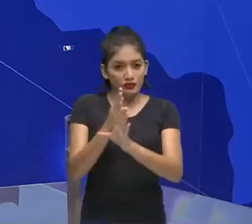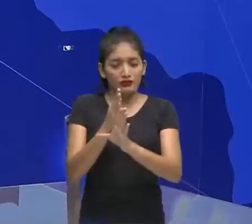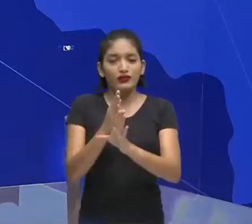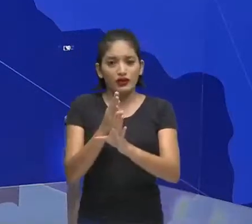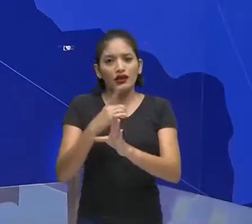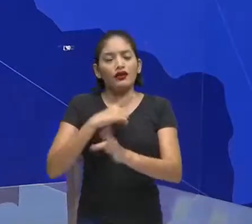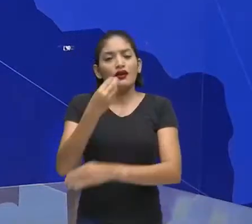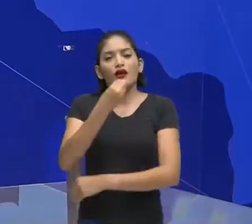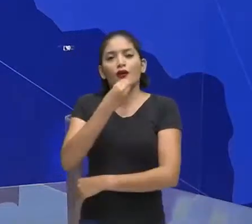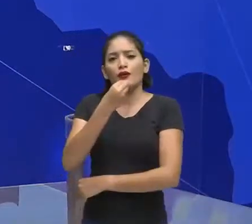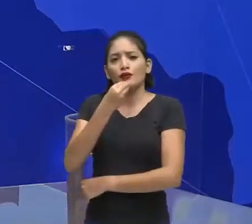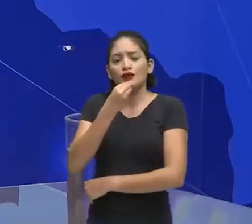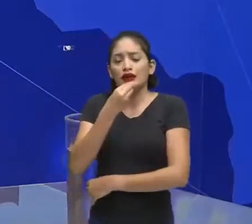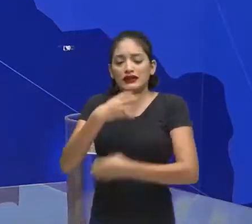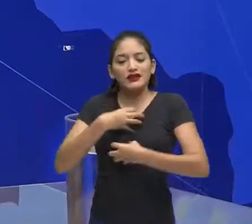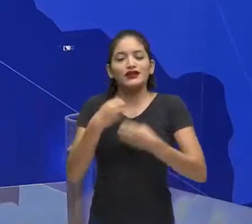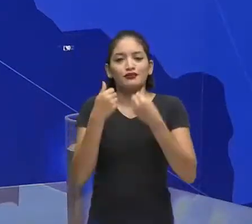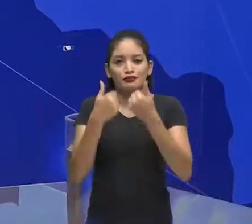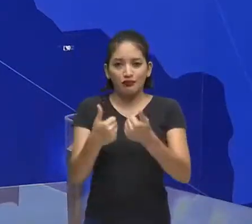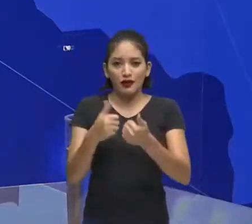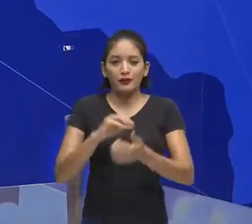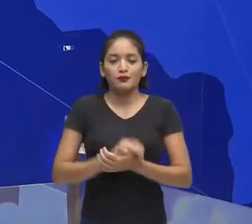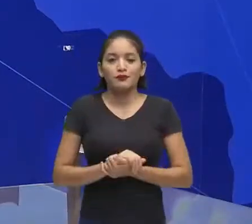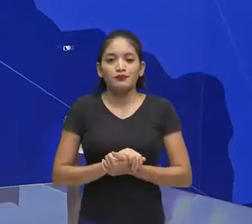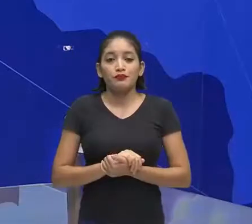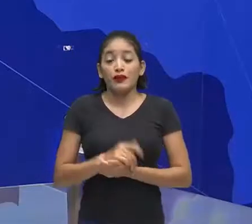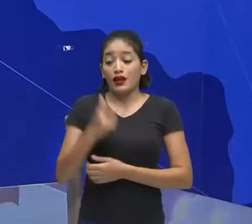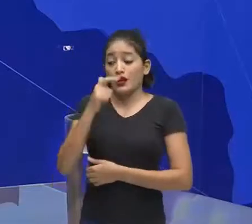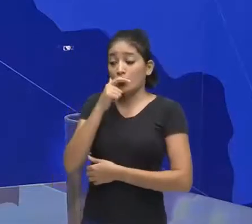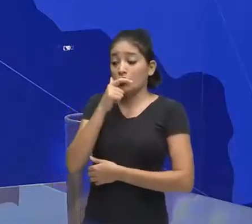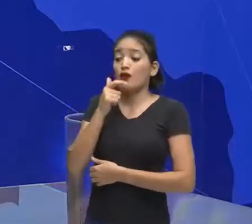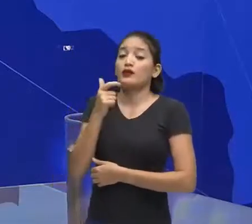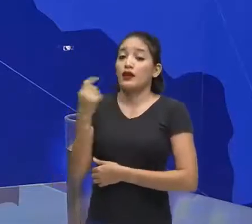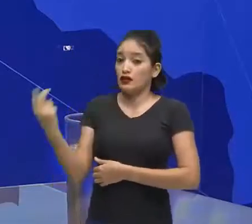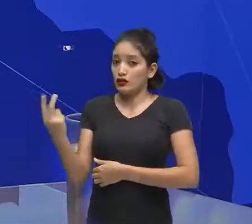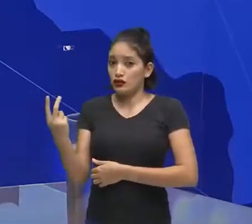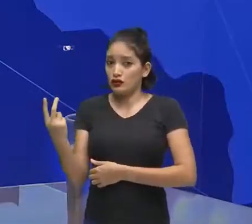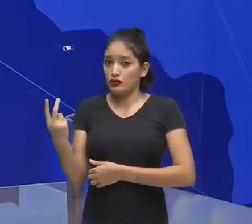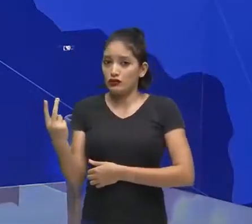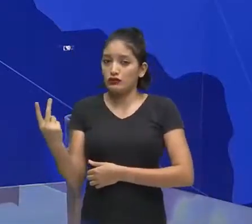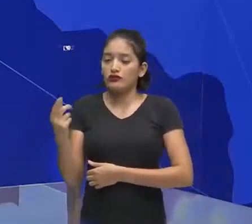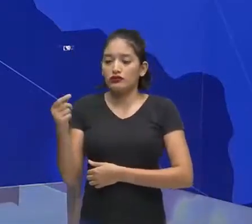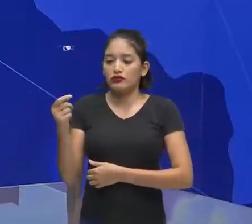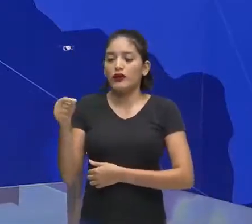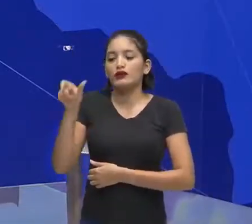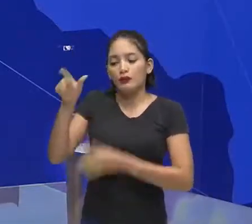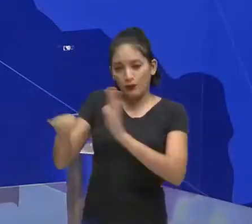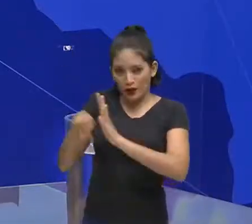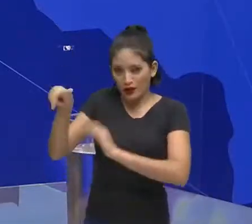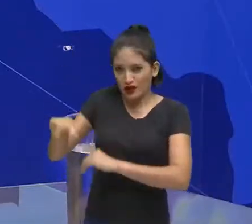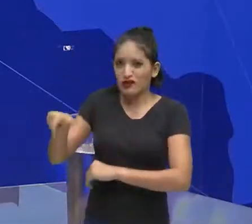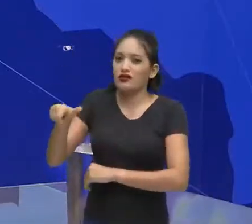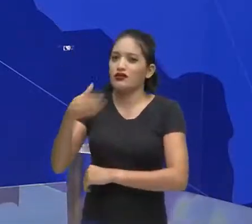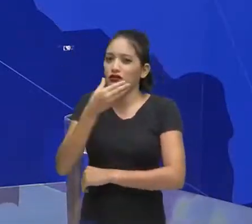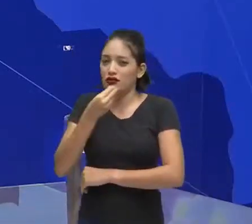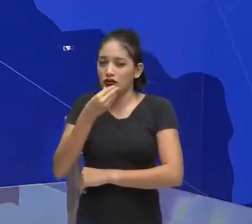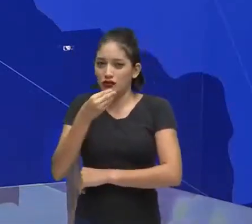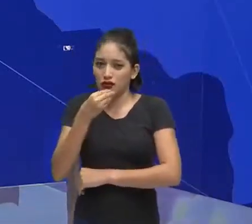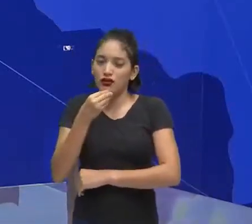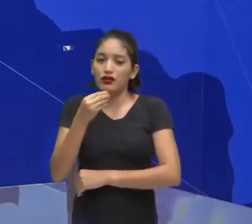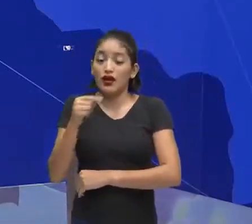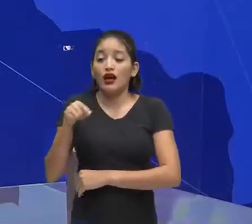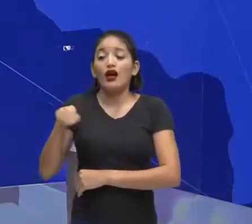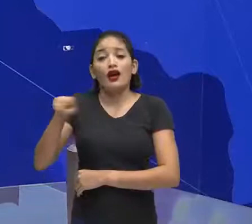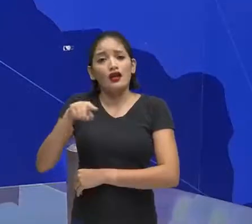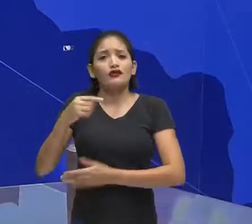uma oportunidade de ficar bem. Então os pais desse rapaz, que era o Dale e a Darlene, foram os